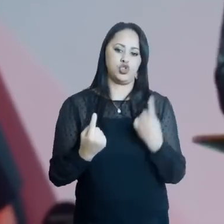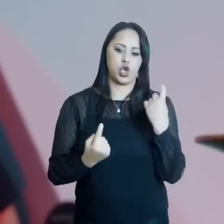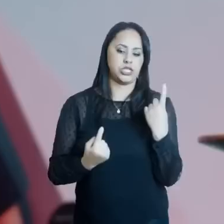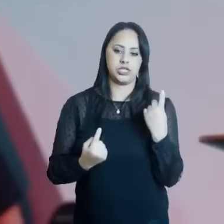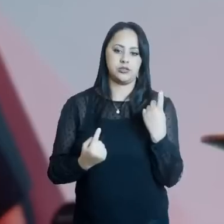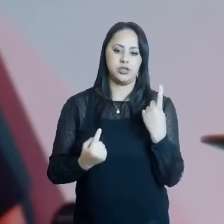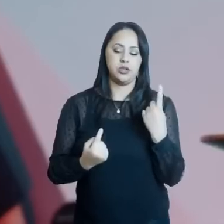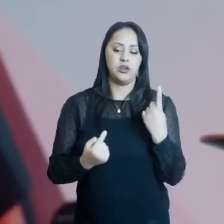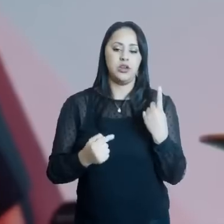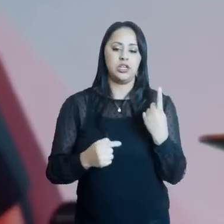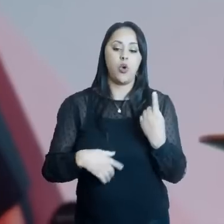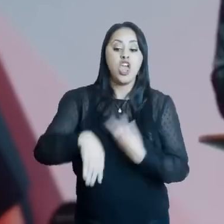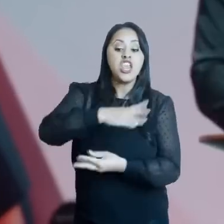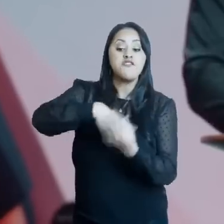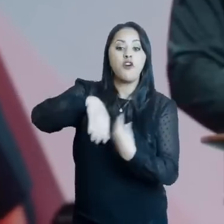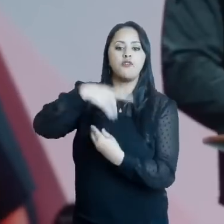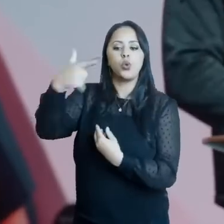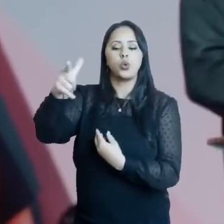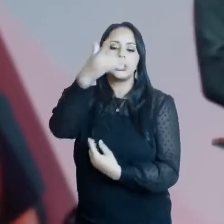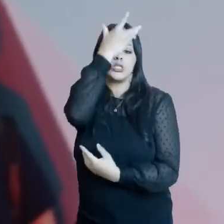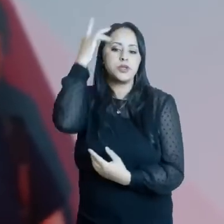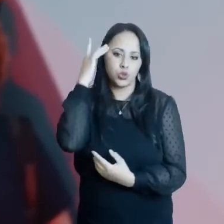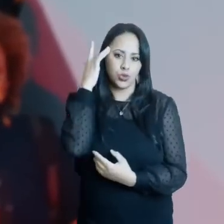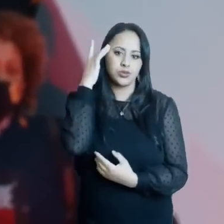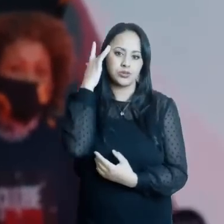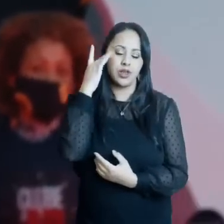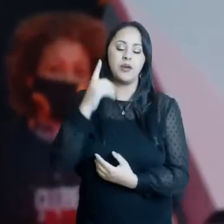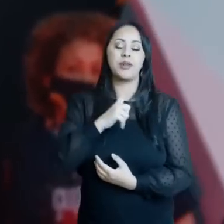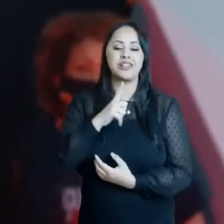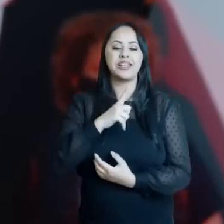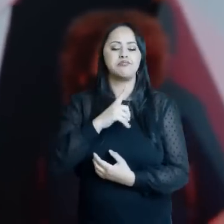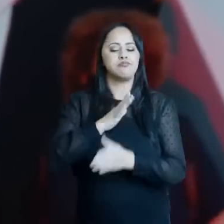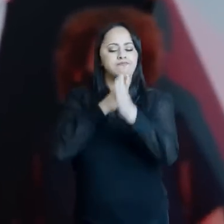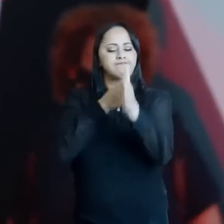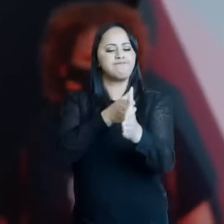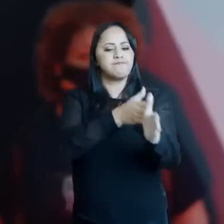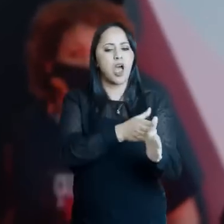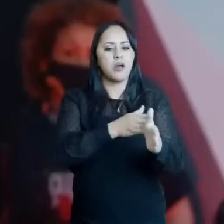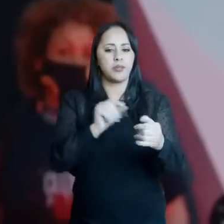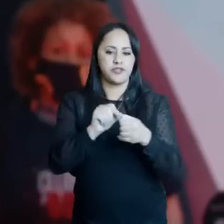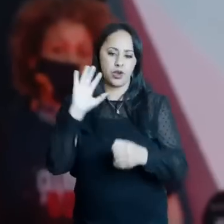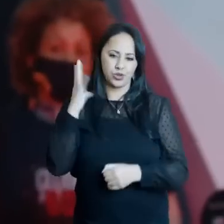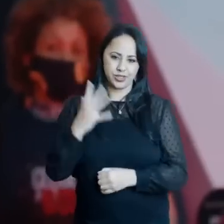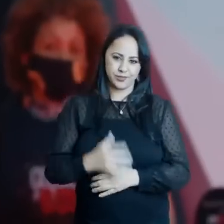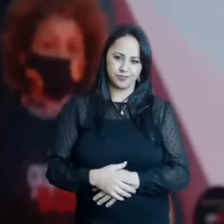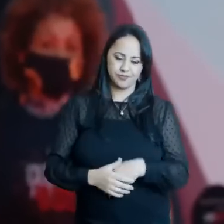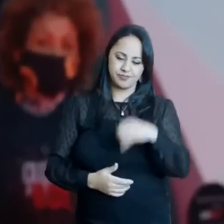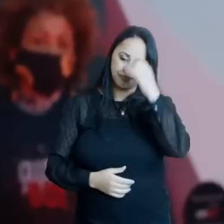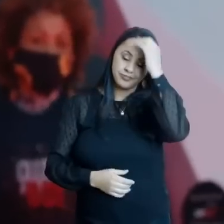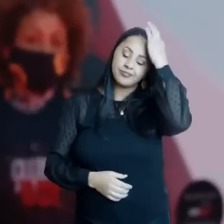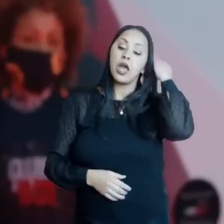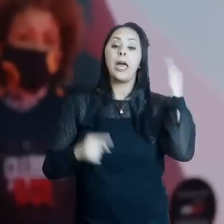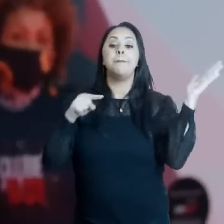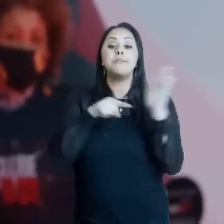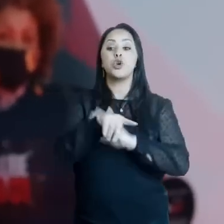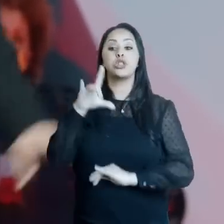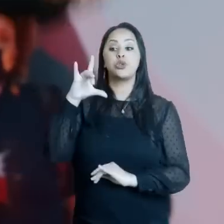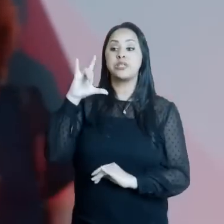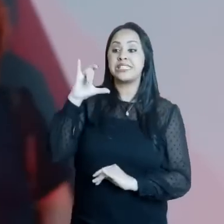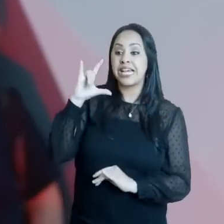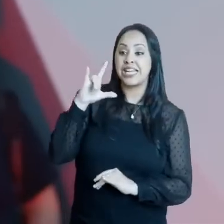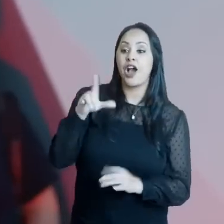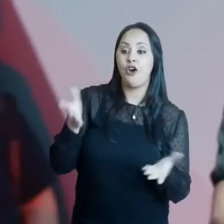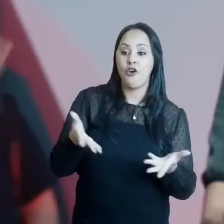também, não só você, você consegue sim ter disciplina para poder fazer acontecer. Que é a galera do Instagram, tá? Galera do Instagram